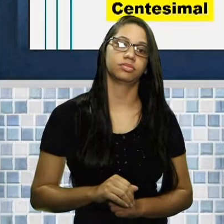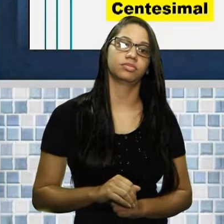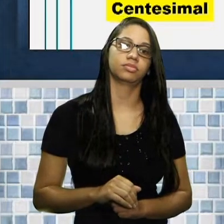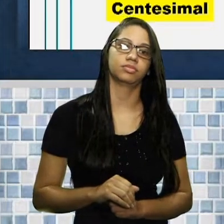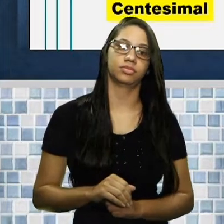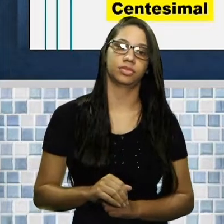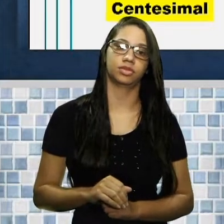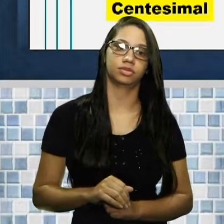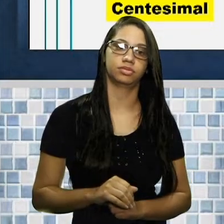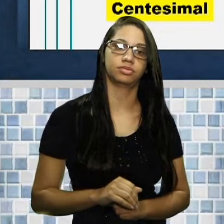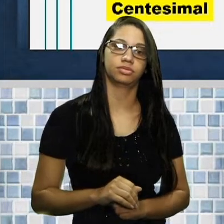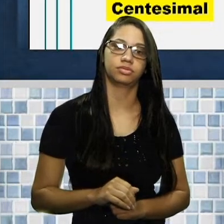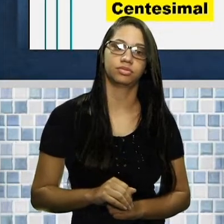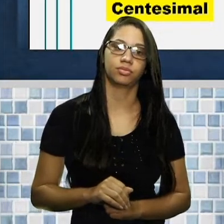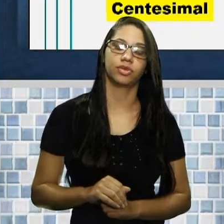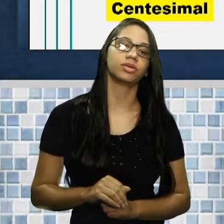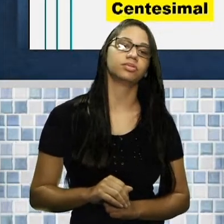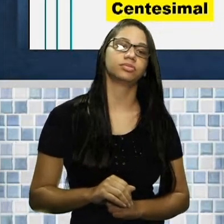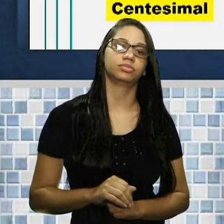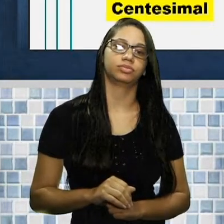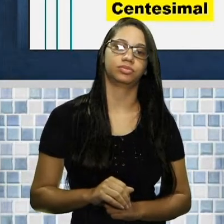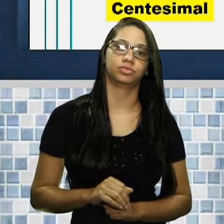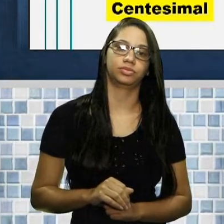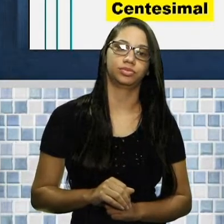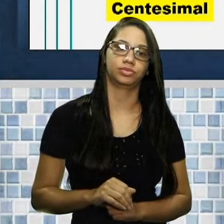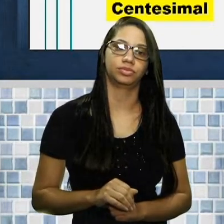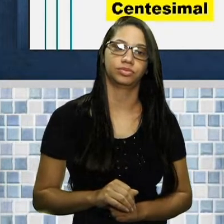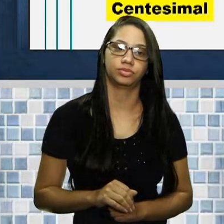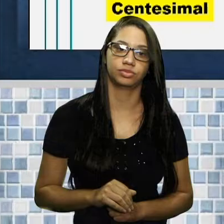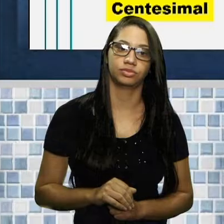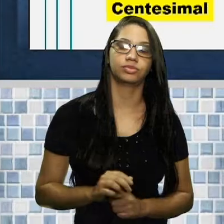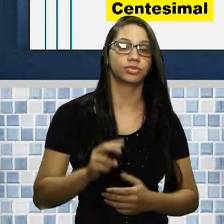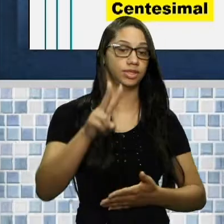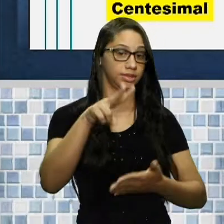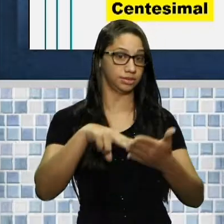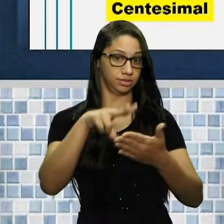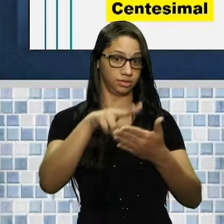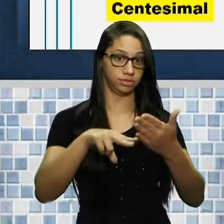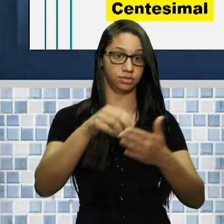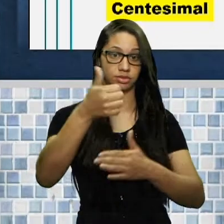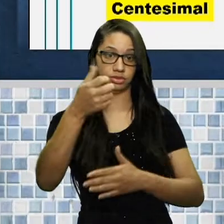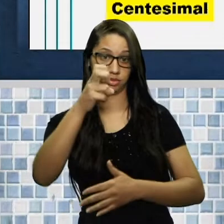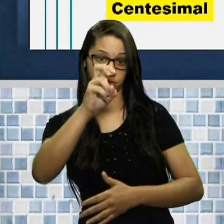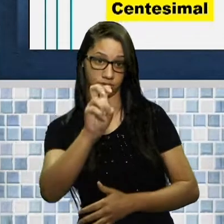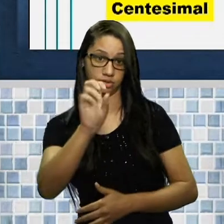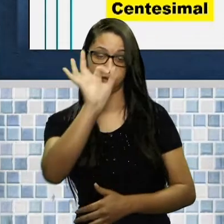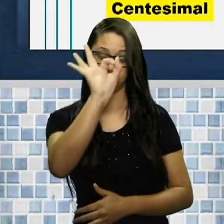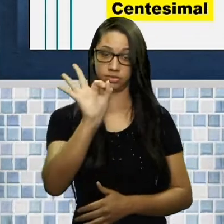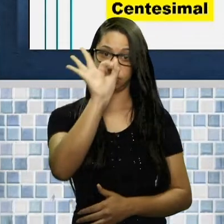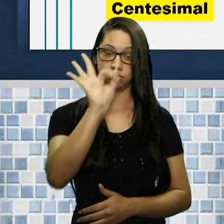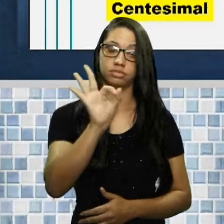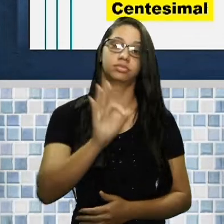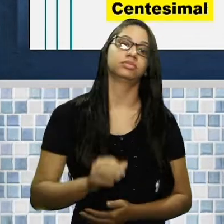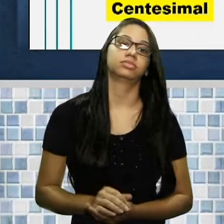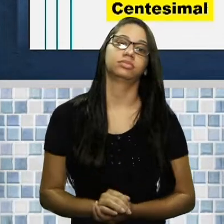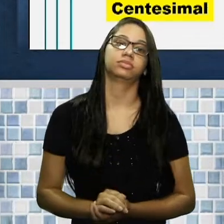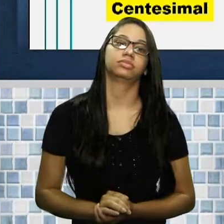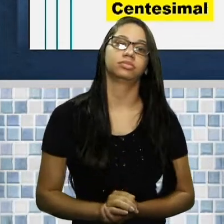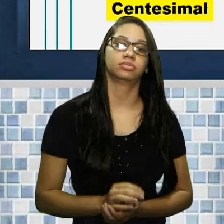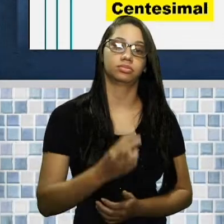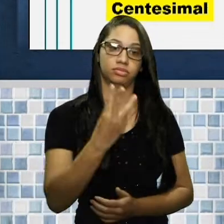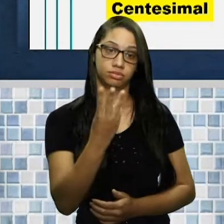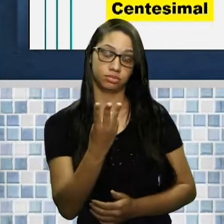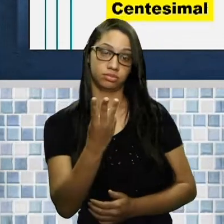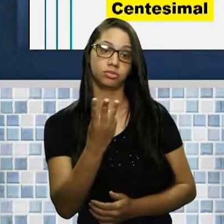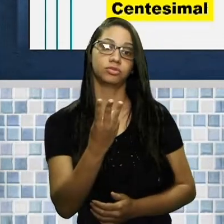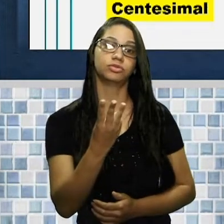ó, forma percentual, que nós chamamos, lê-se, né, 15%. Essa é uma forma, as três